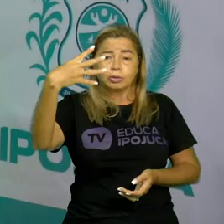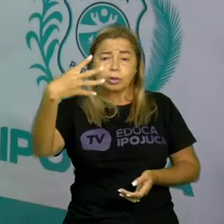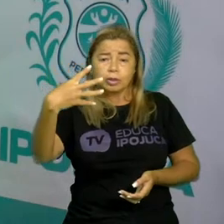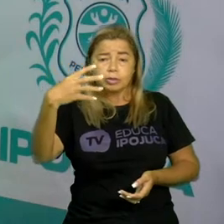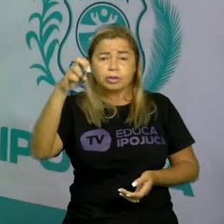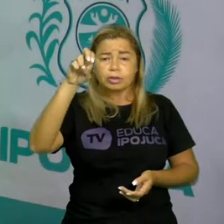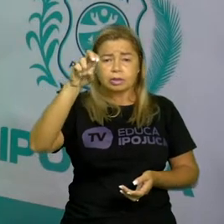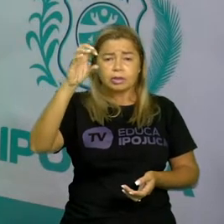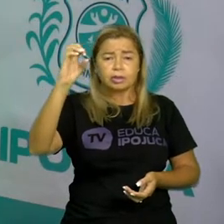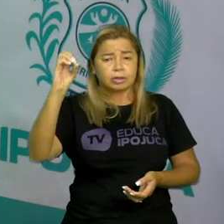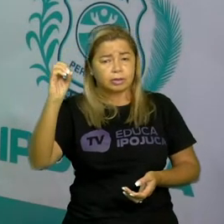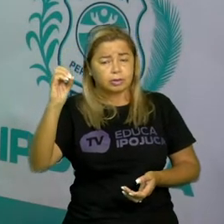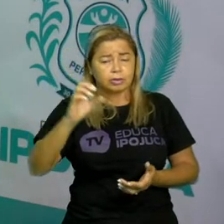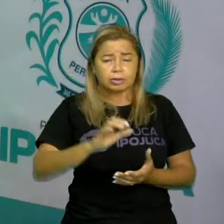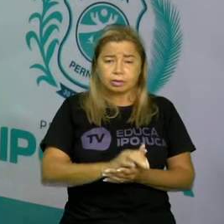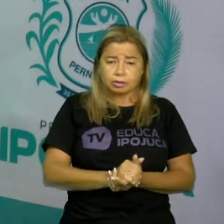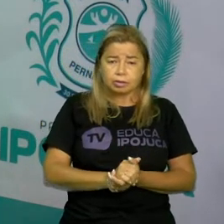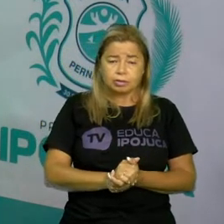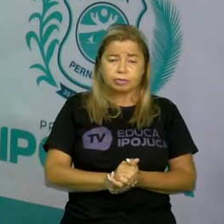5.450?